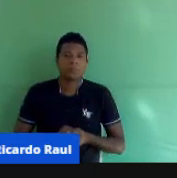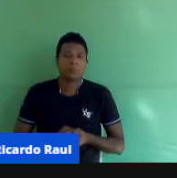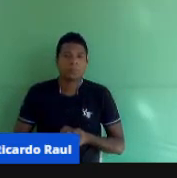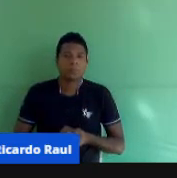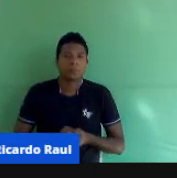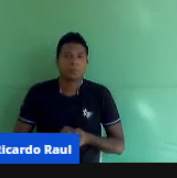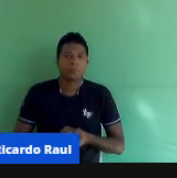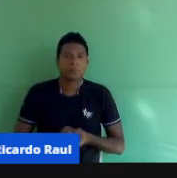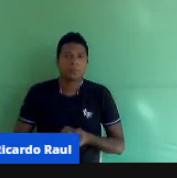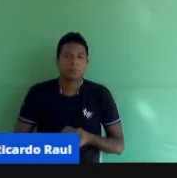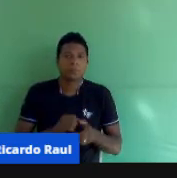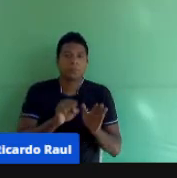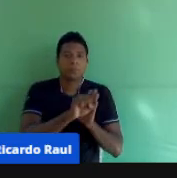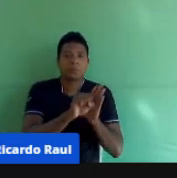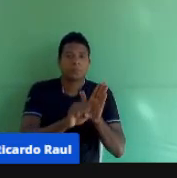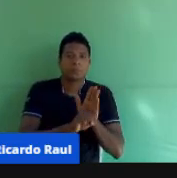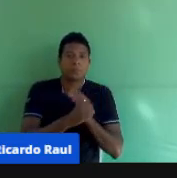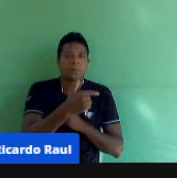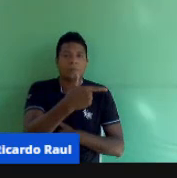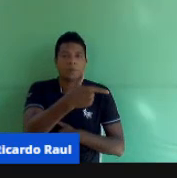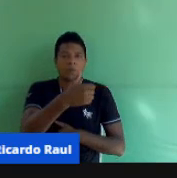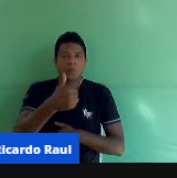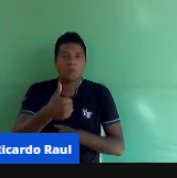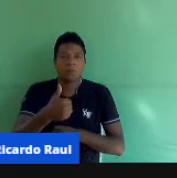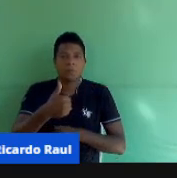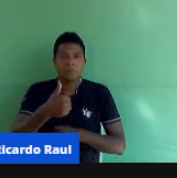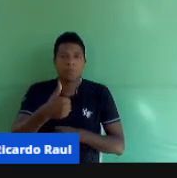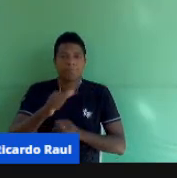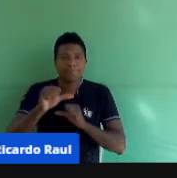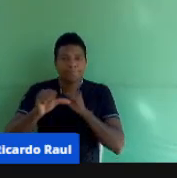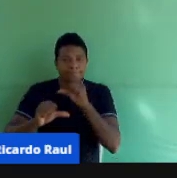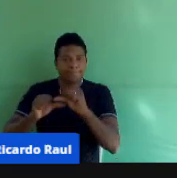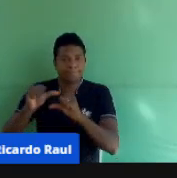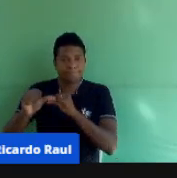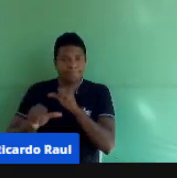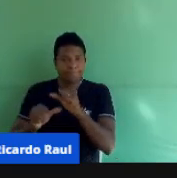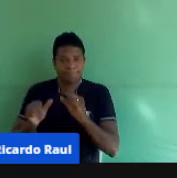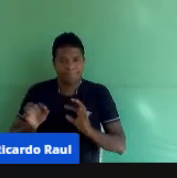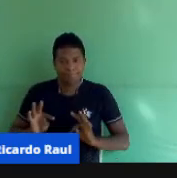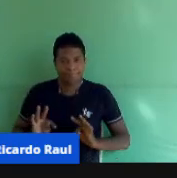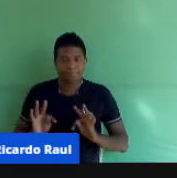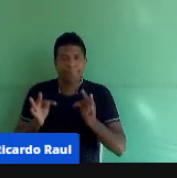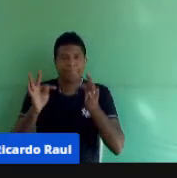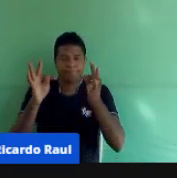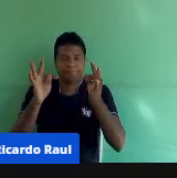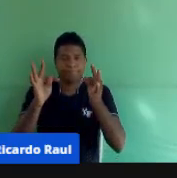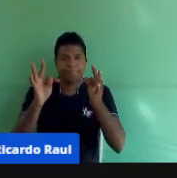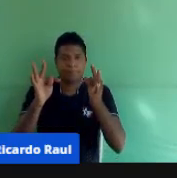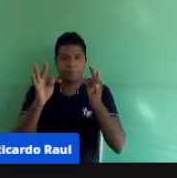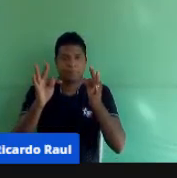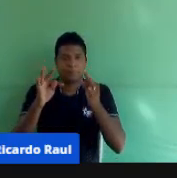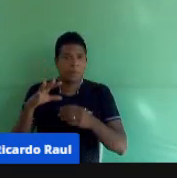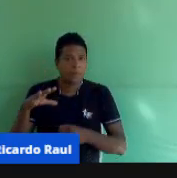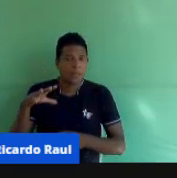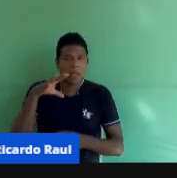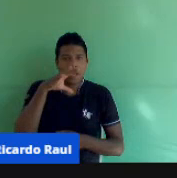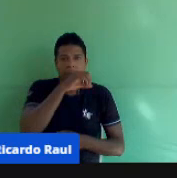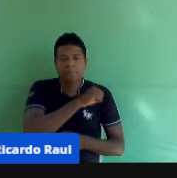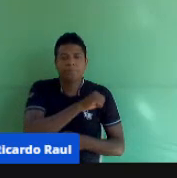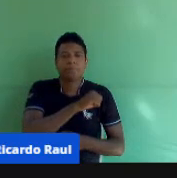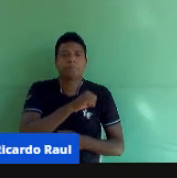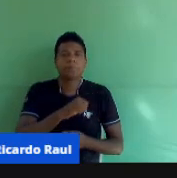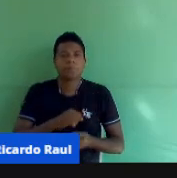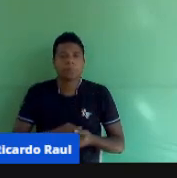XXI, nós estamos num momento em que as transformações tecnológicas elas são muito aceleradas. Nós estamos falando